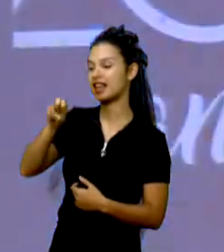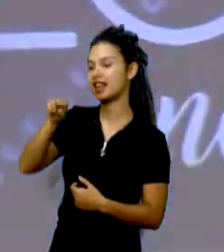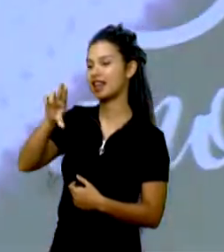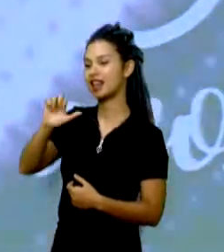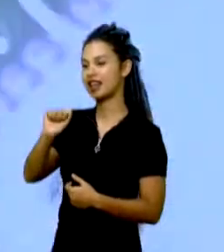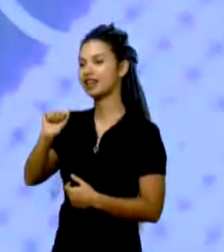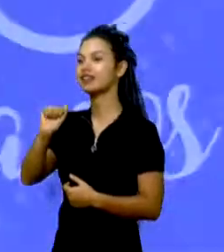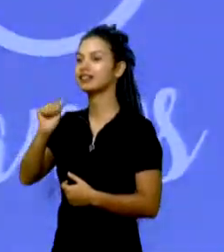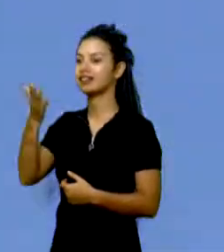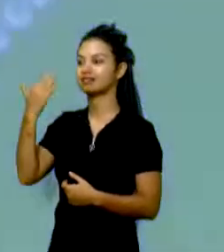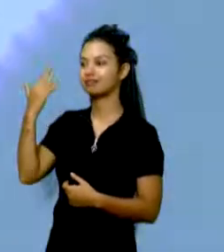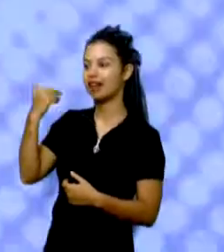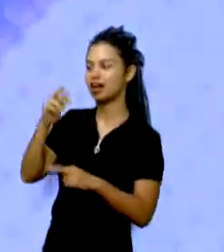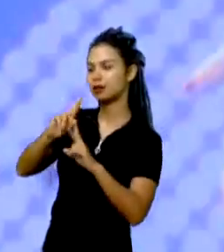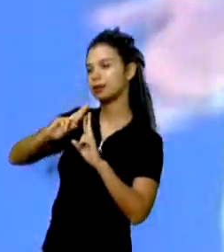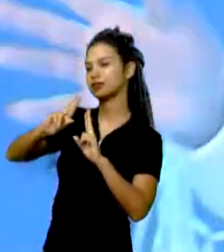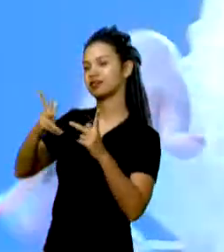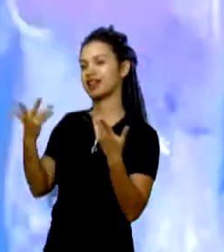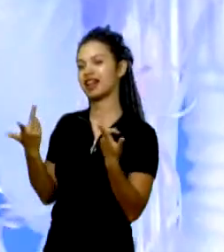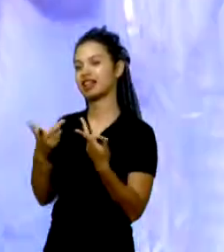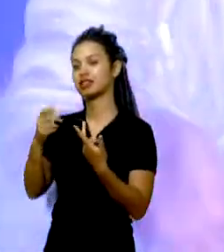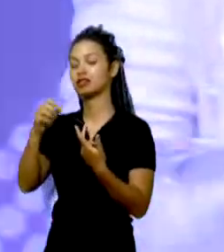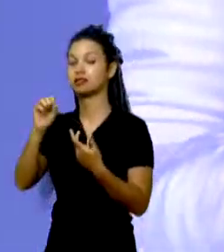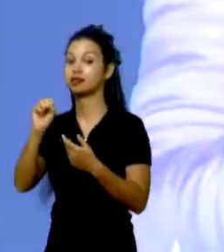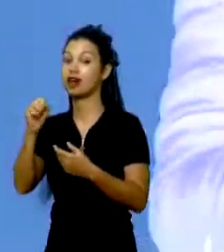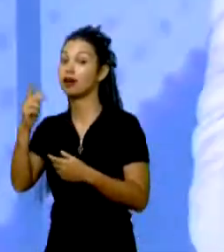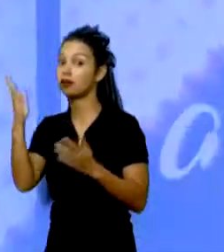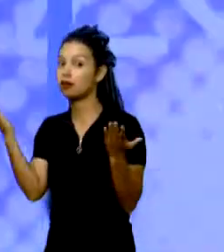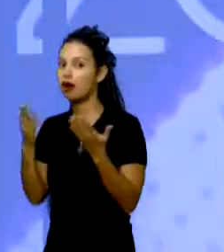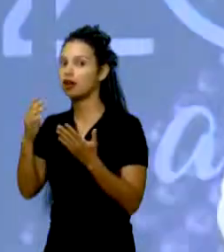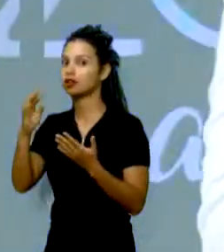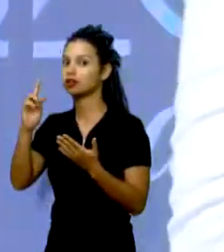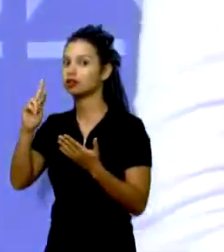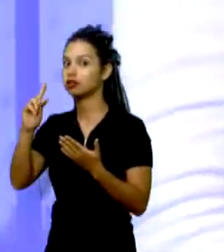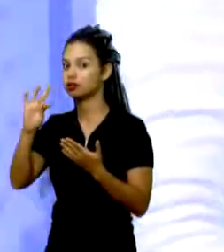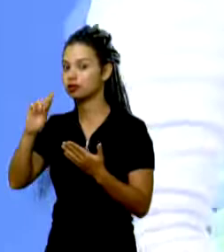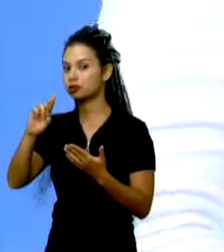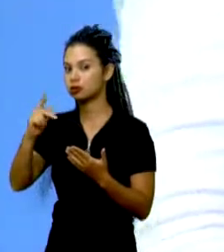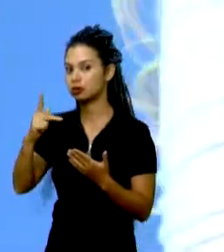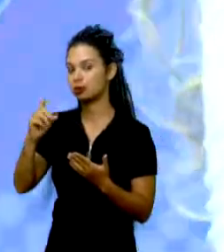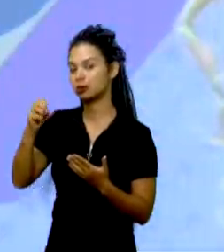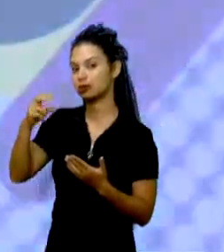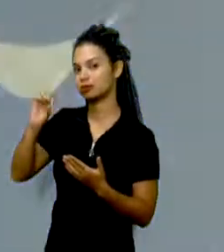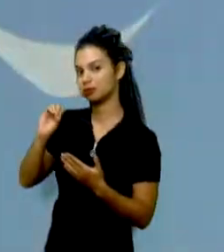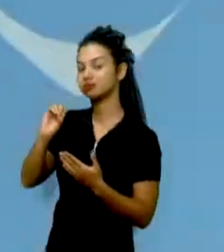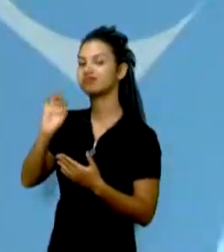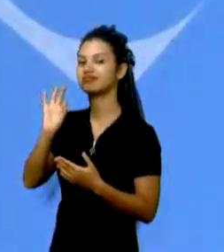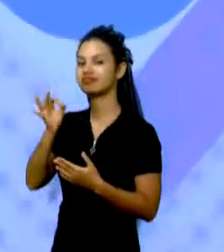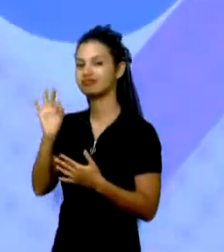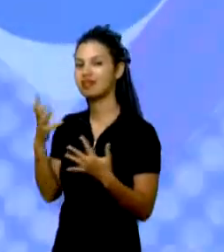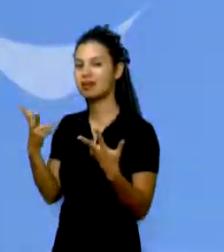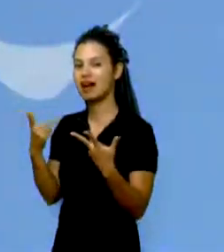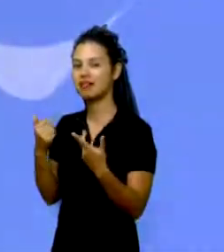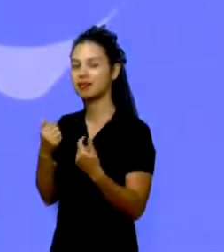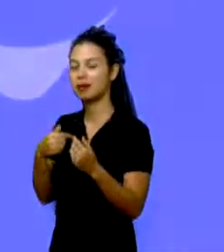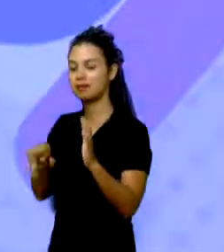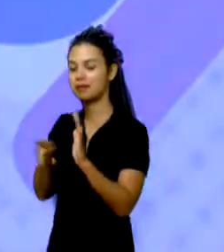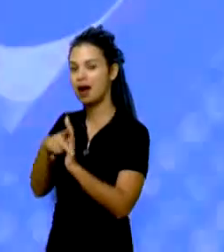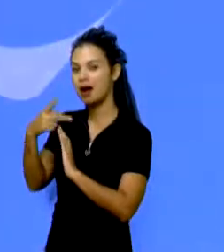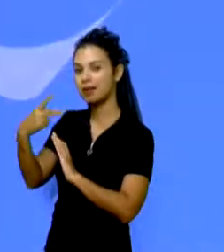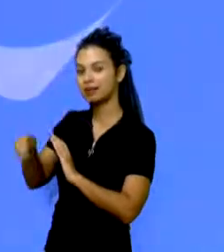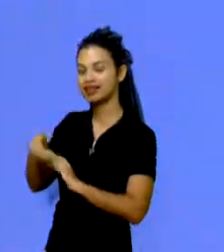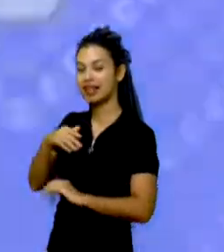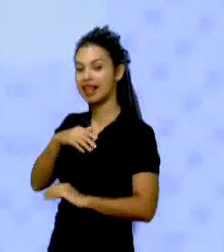que eu usava, agora atualizei como Tropo. Tropo. Né? Isso. Chiquérrima. É o nome italiano. É.